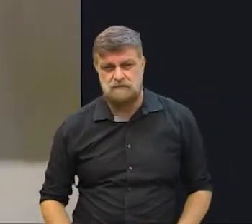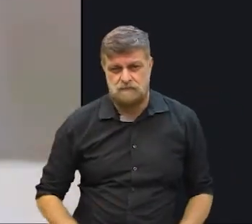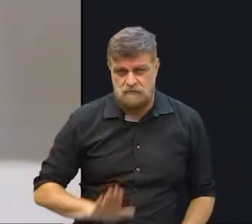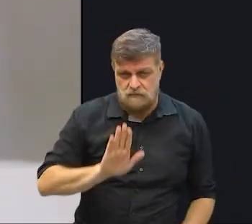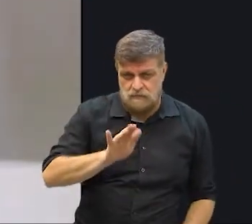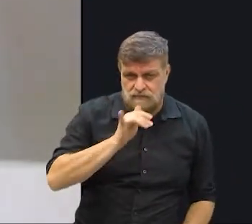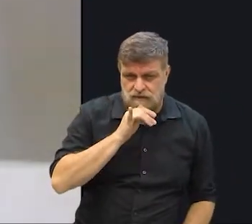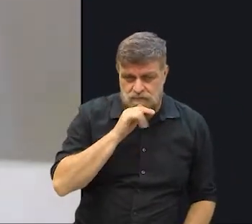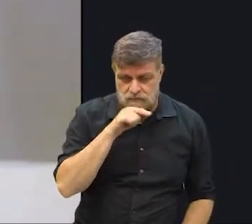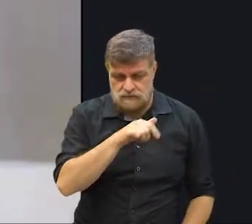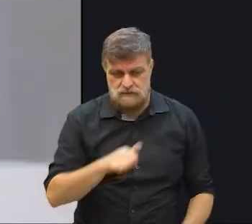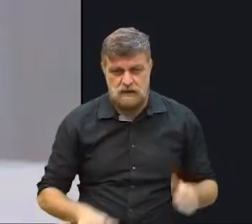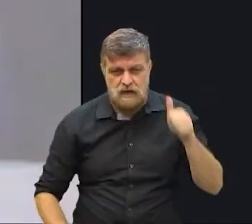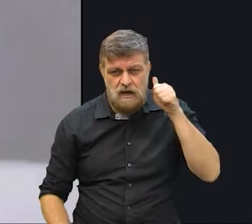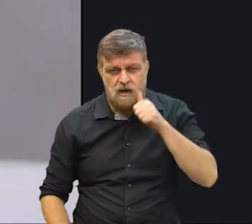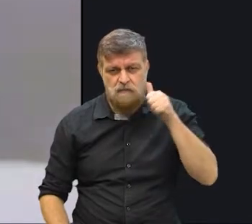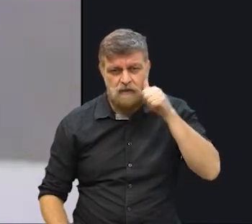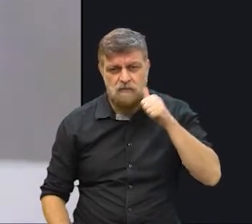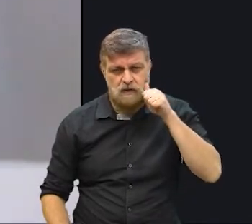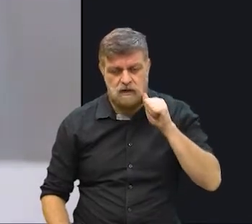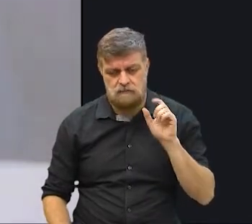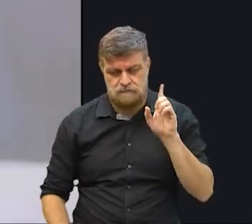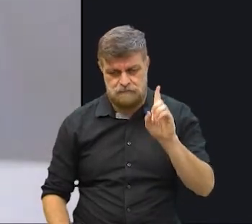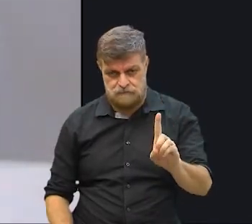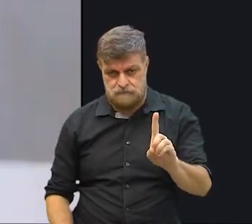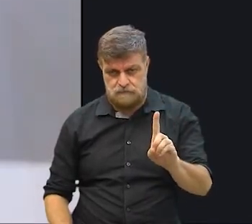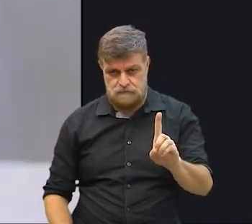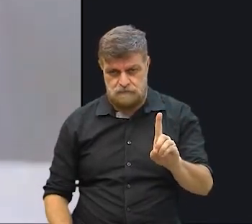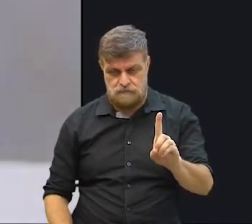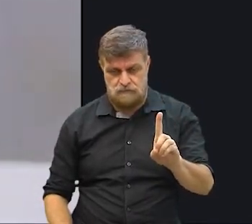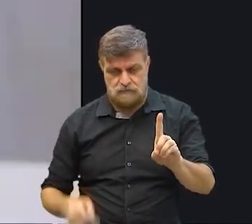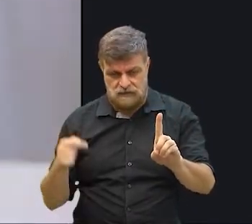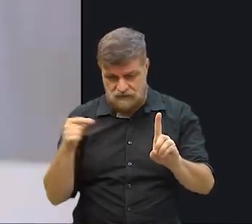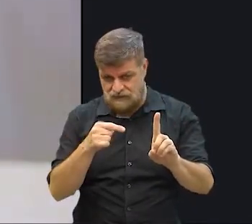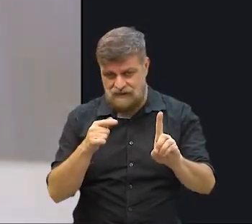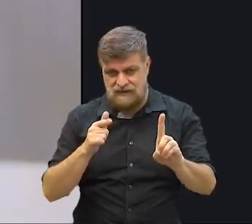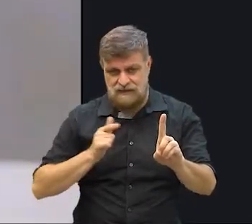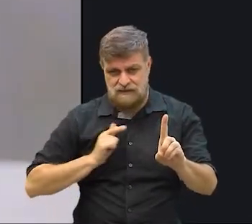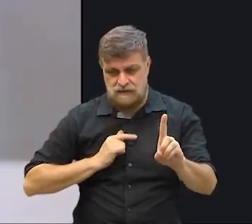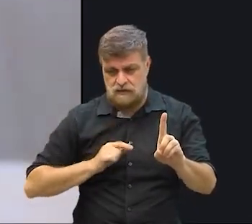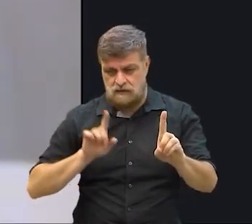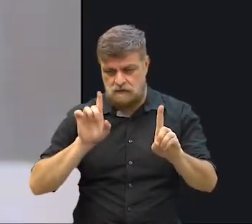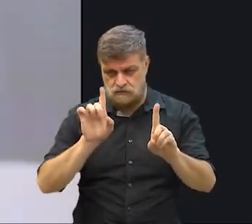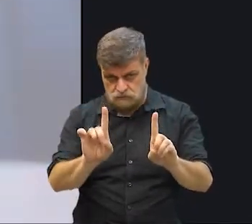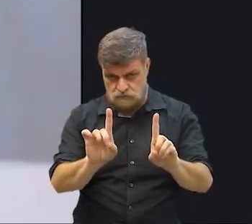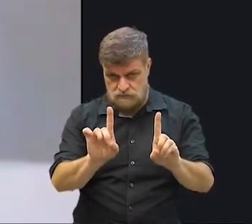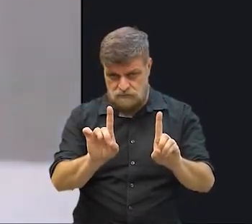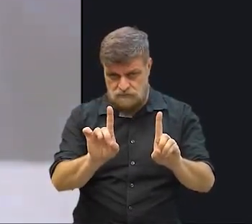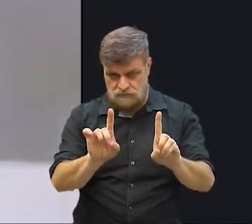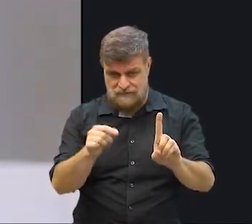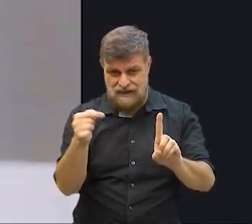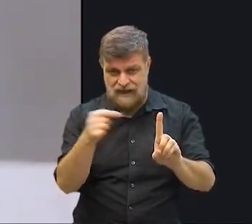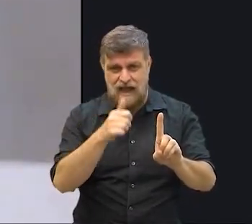eu. Então, se você coloca uma mulher dentro de uma condição onde você